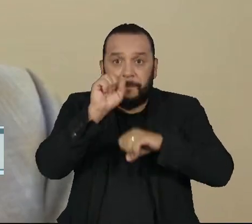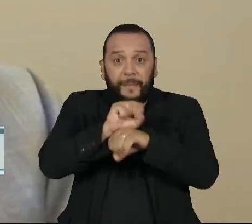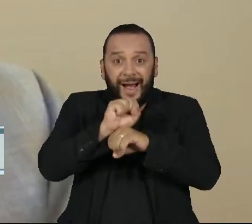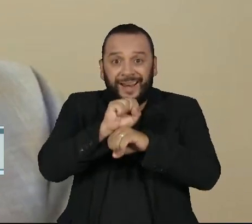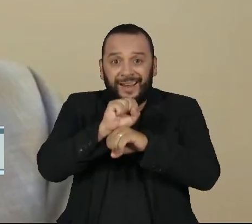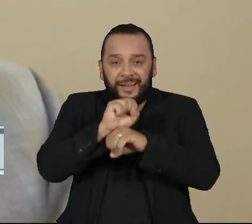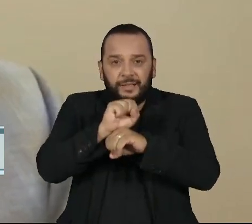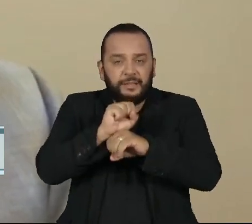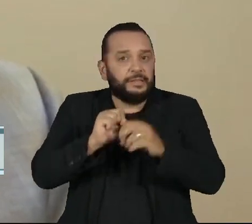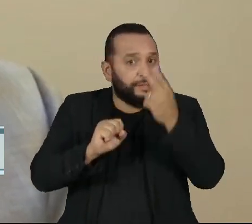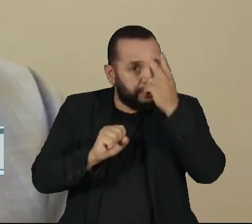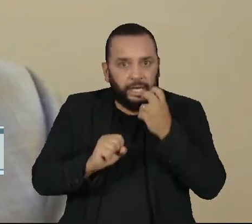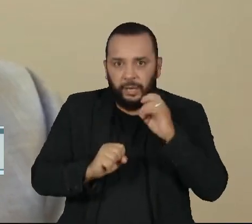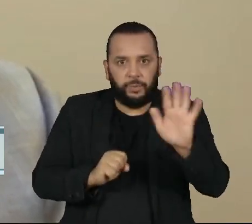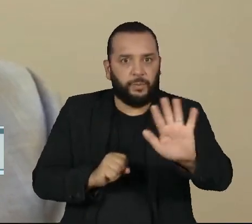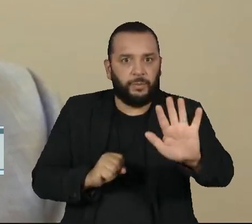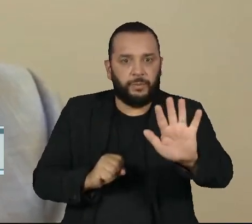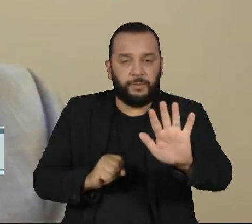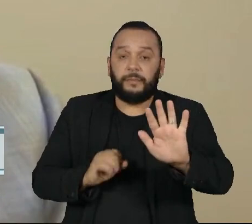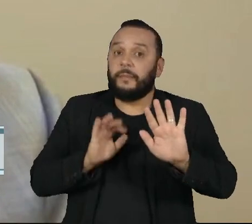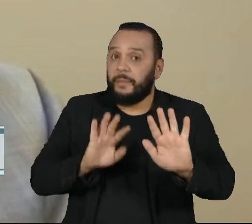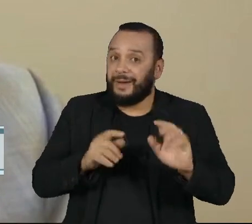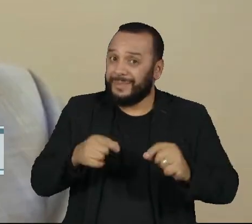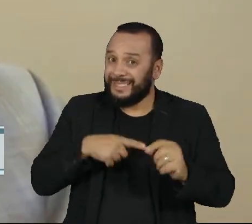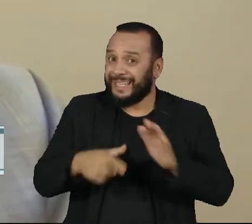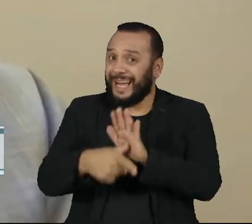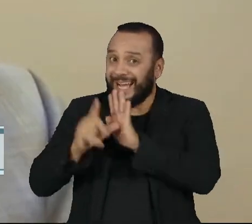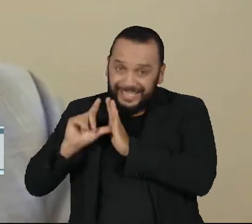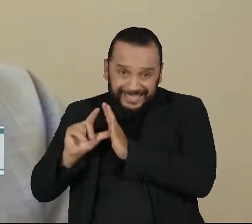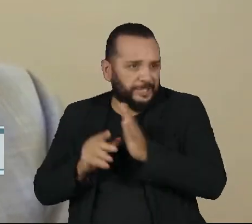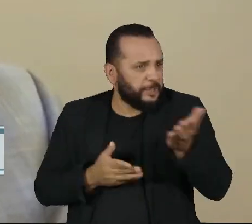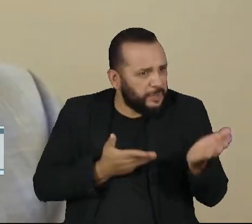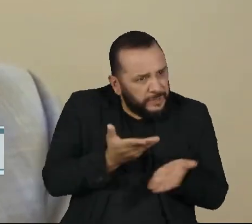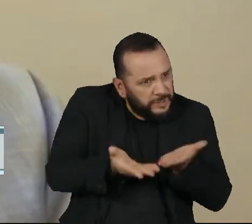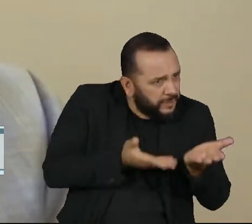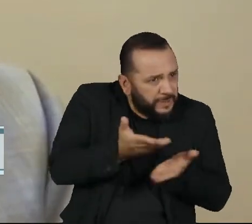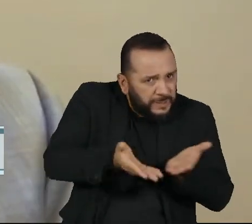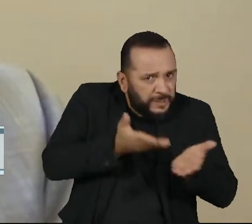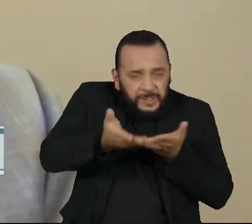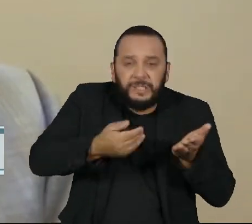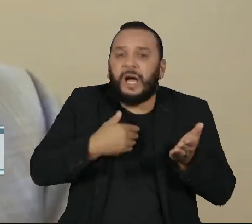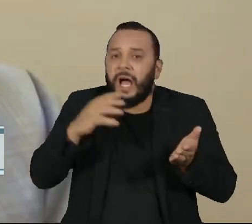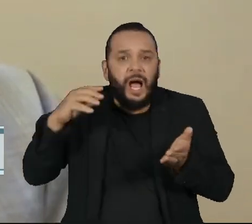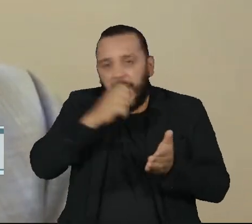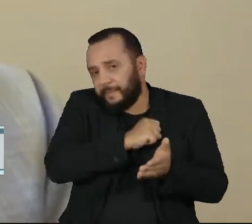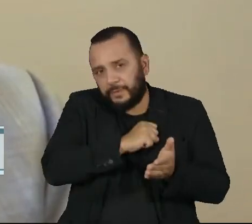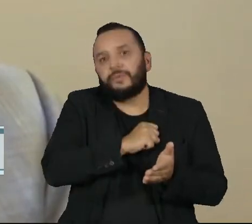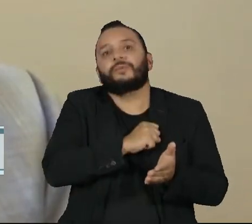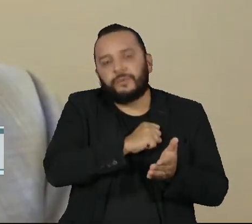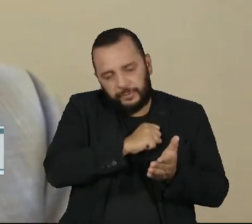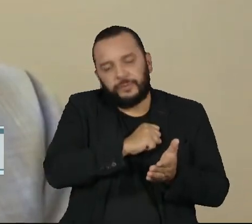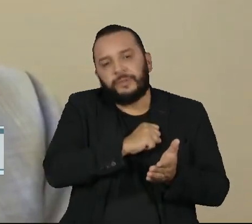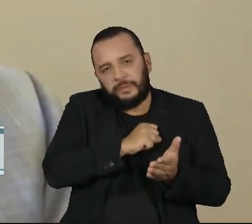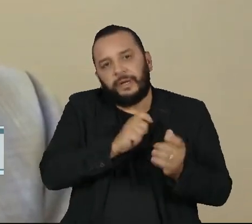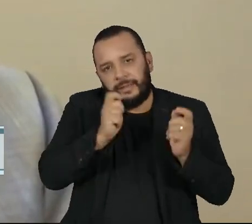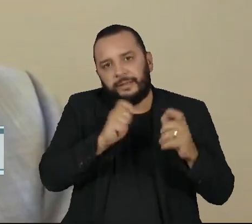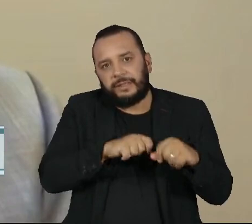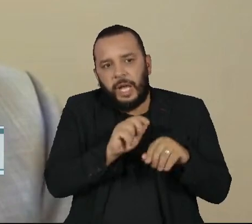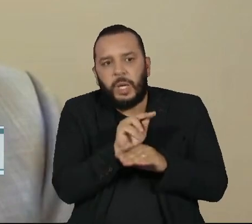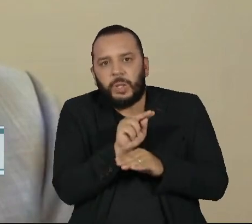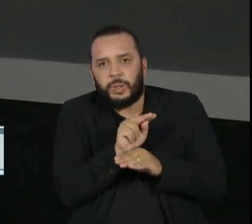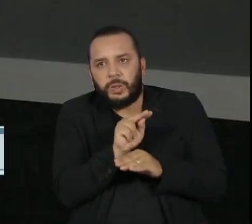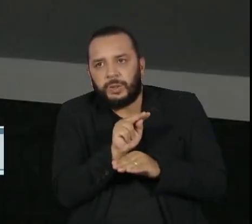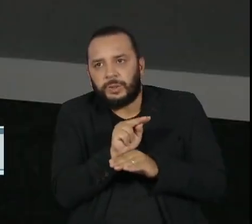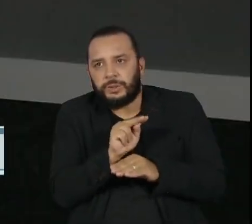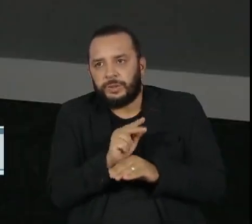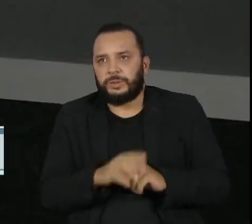causa cegueira. Mas precisa chegar no oftalmologista para a gente identificar e iniciar o tratamento, que é muito